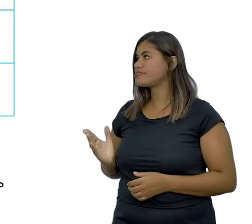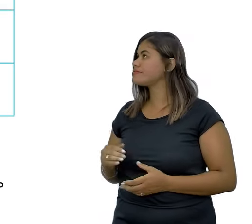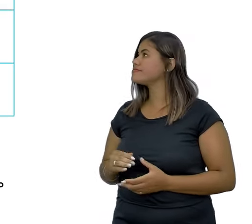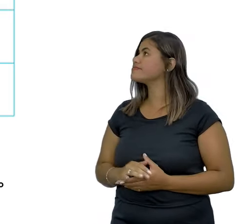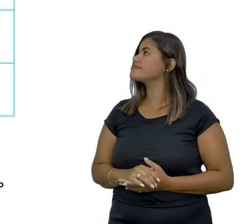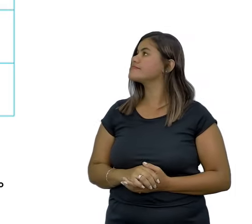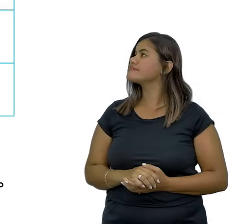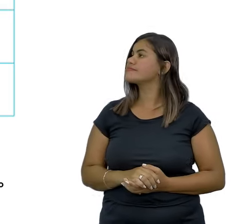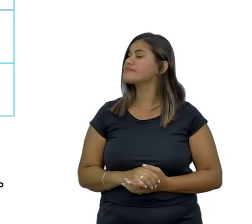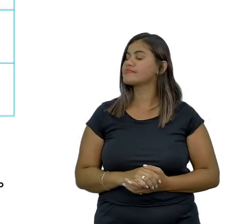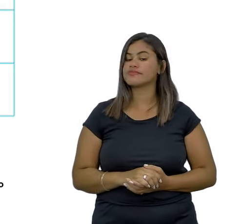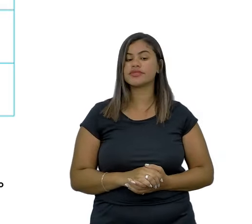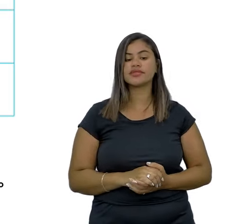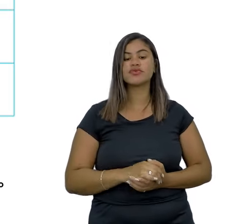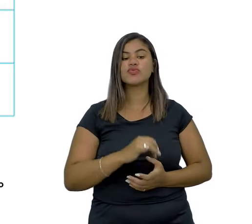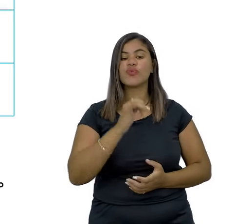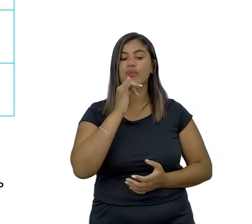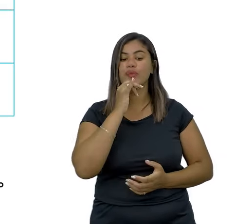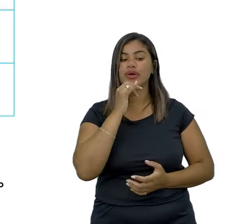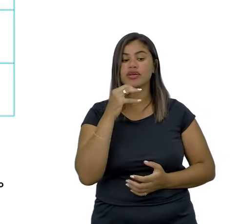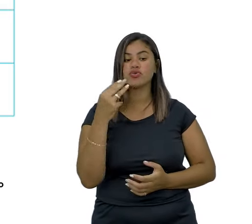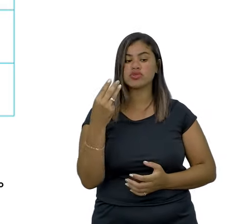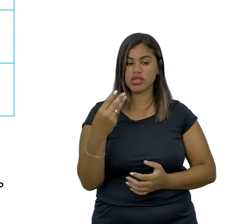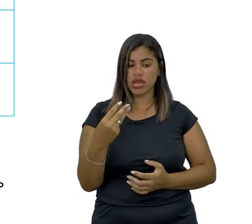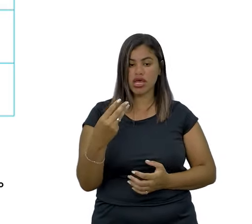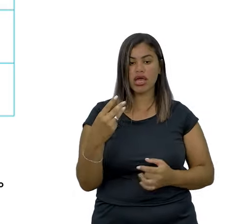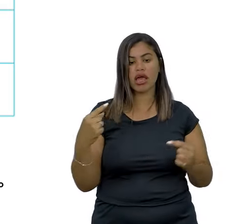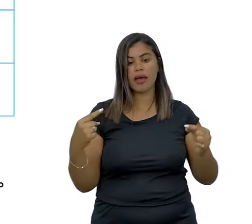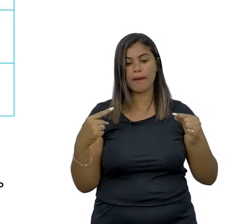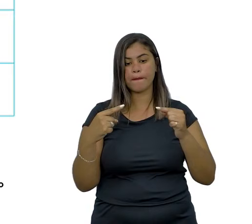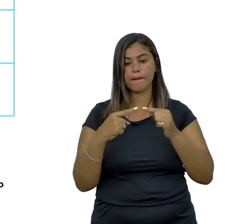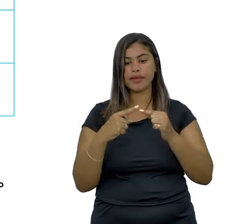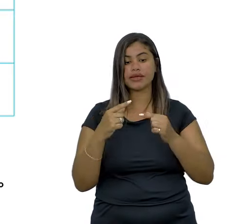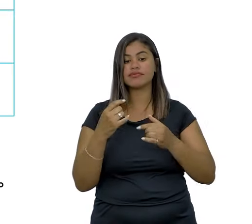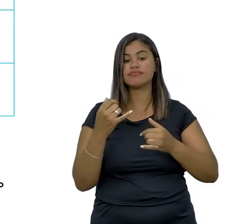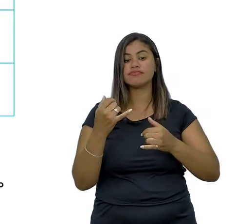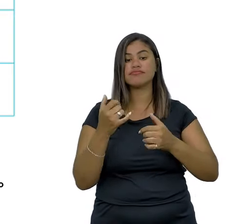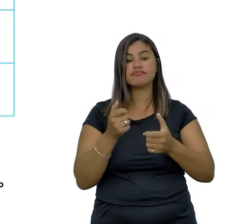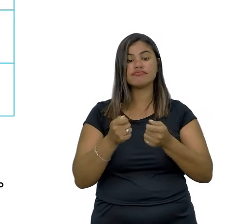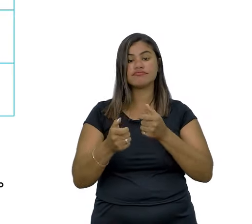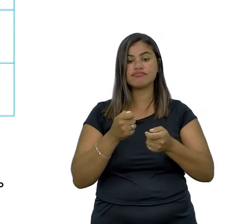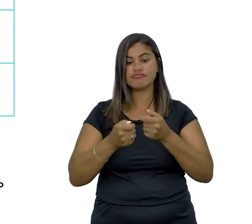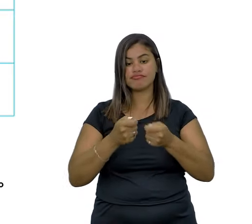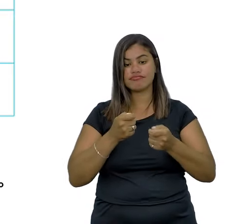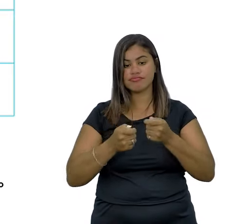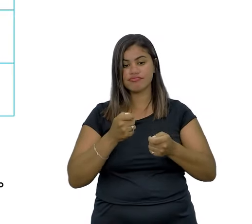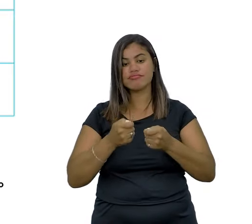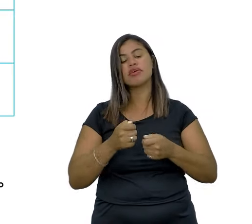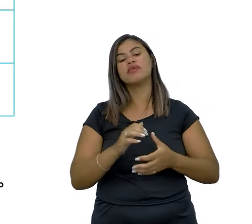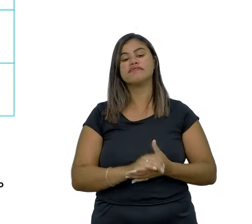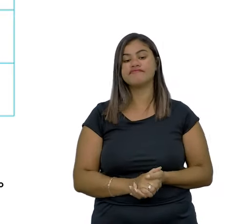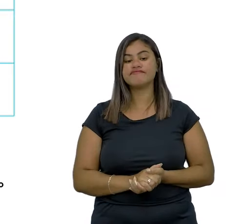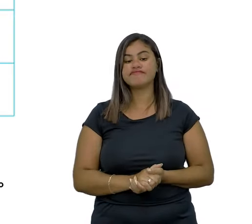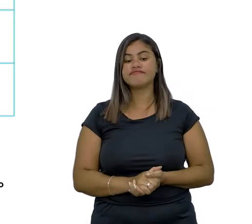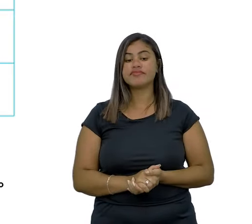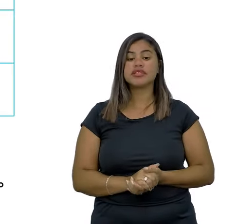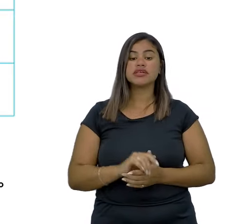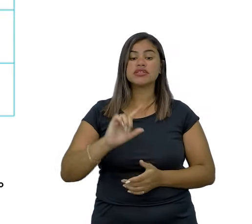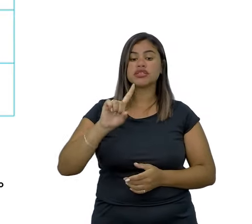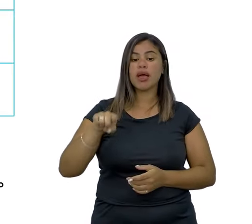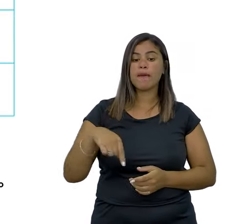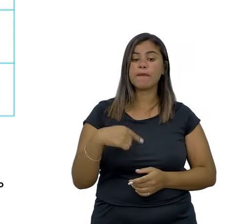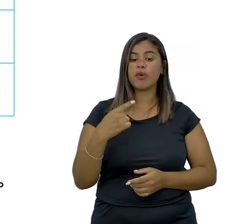No caso, o 3, que representa o joystick. Né? Depois, os números